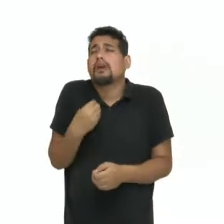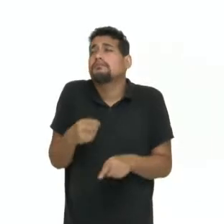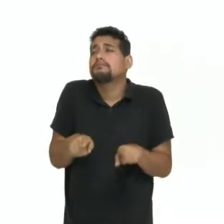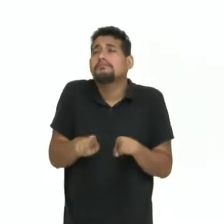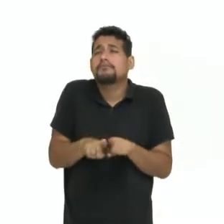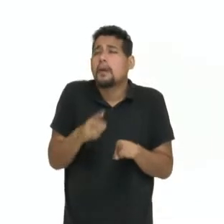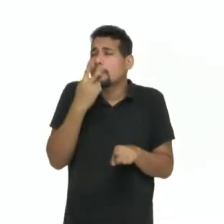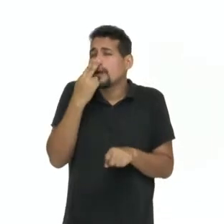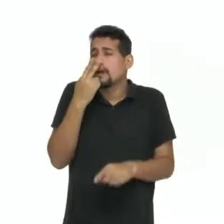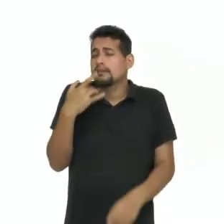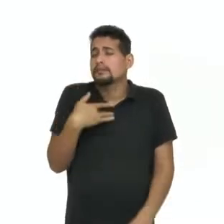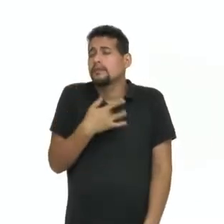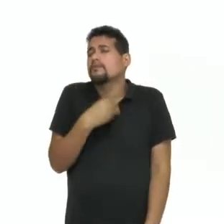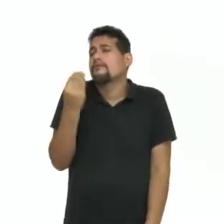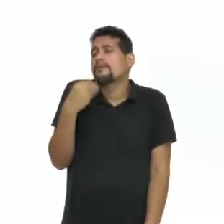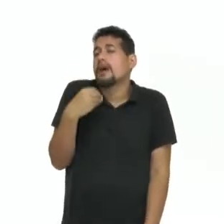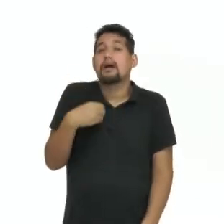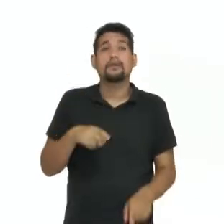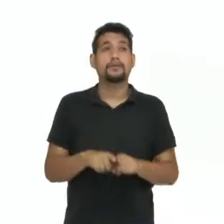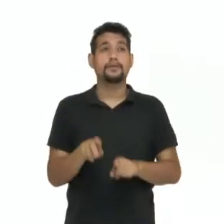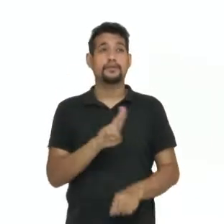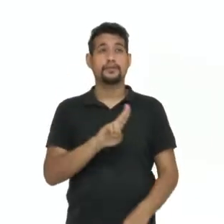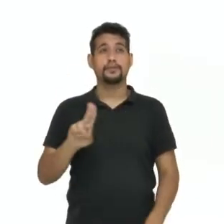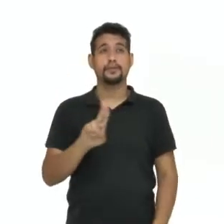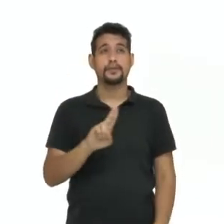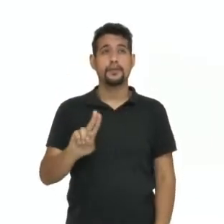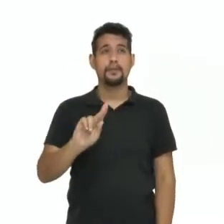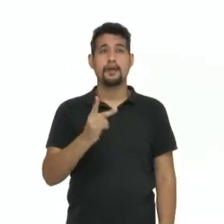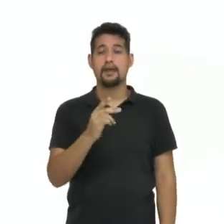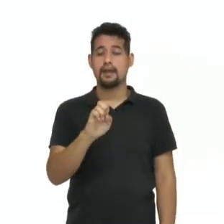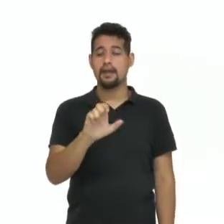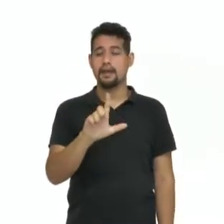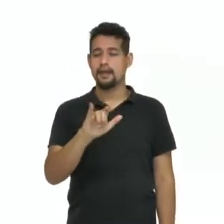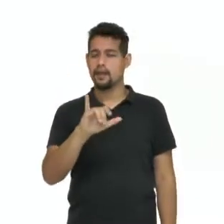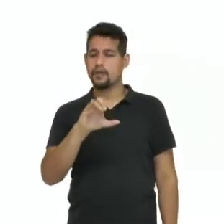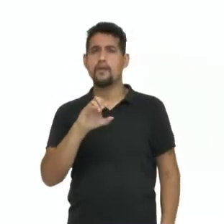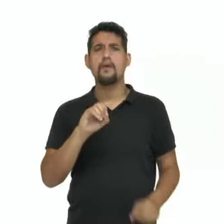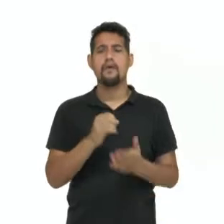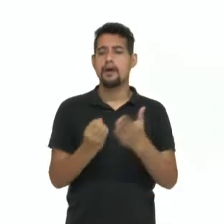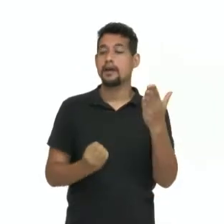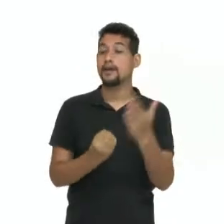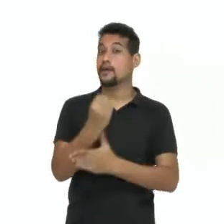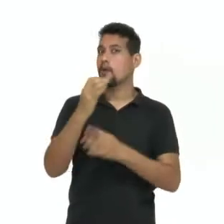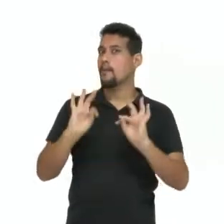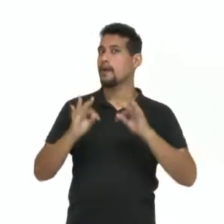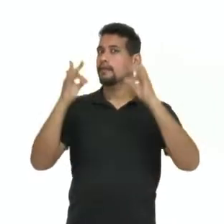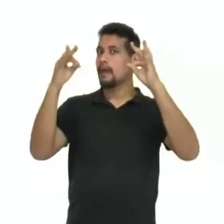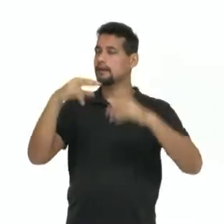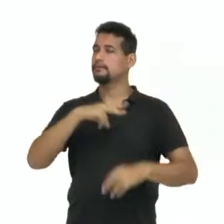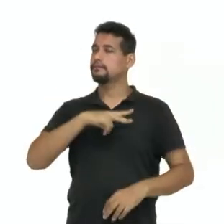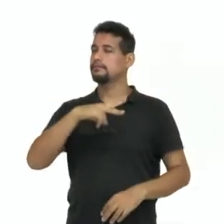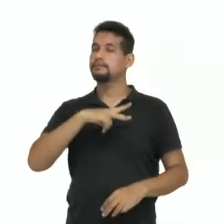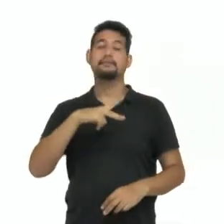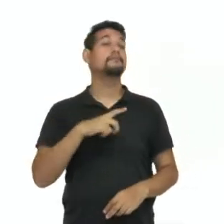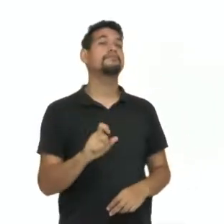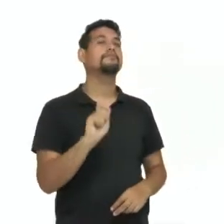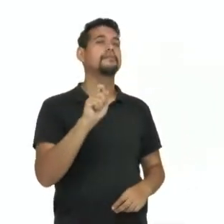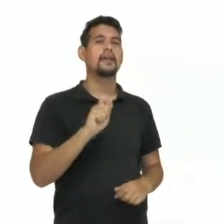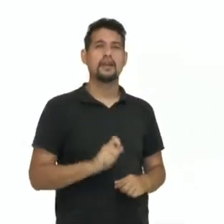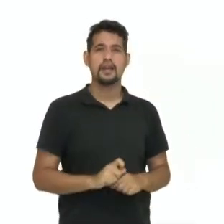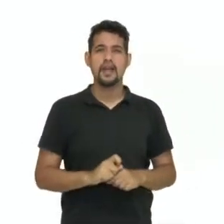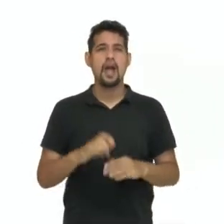saúde frágil, chamado Hélio, que acabou criando uma técnica própria, baseada em